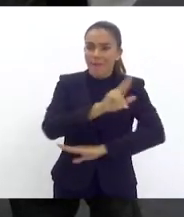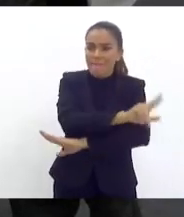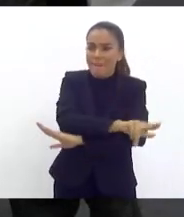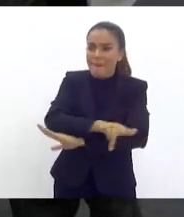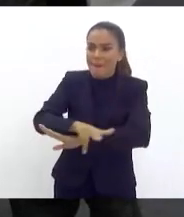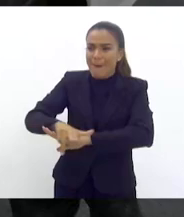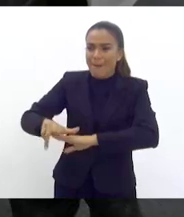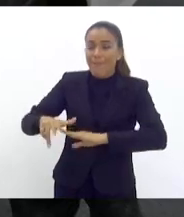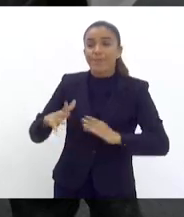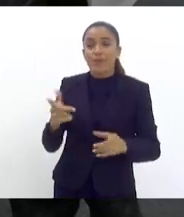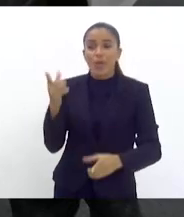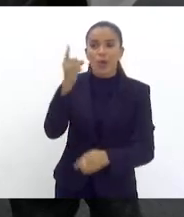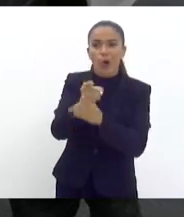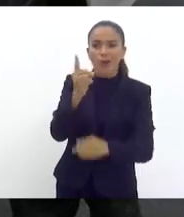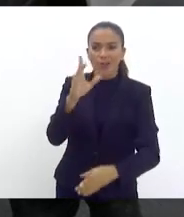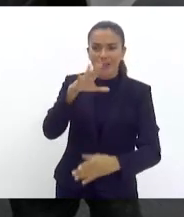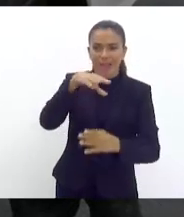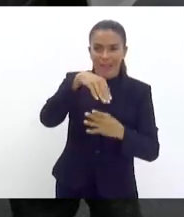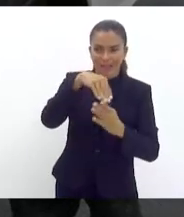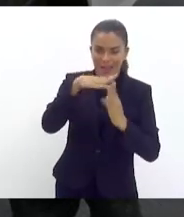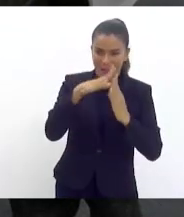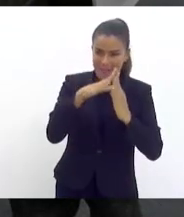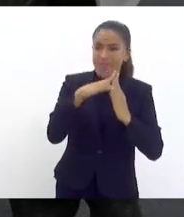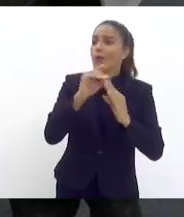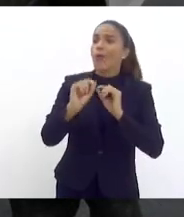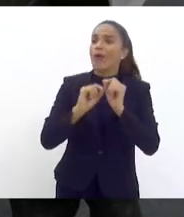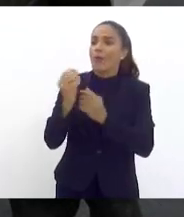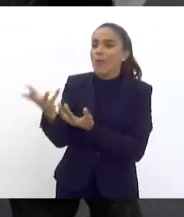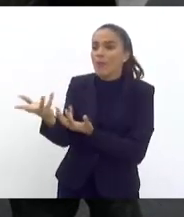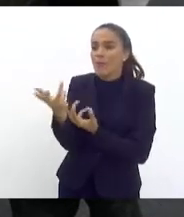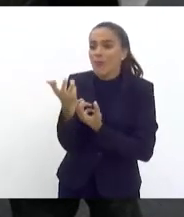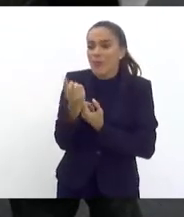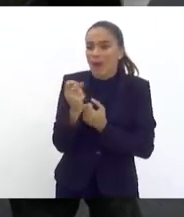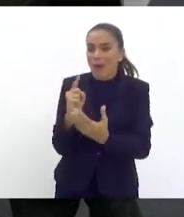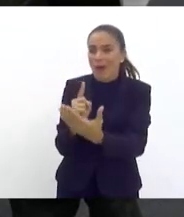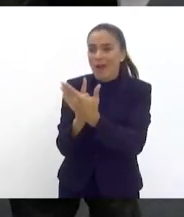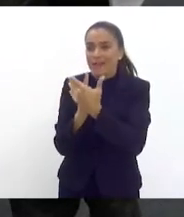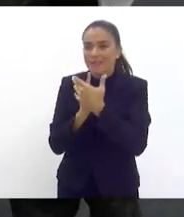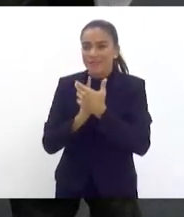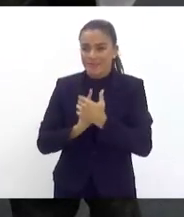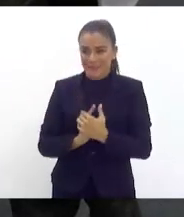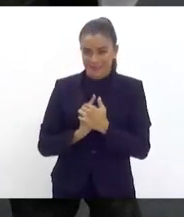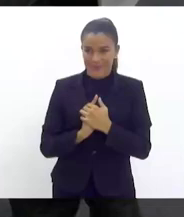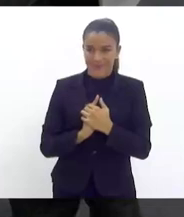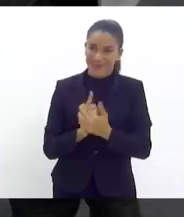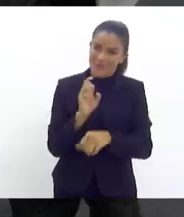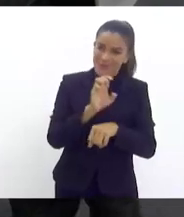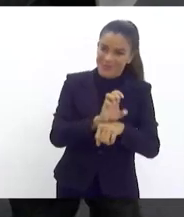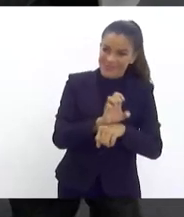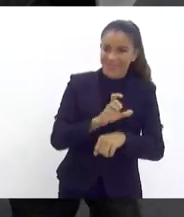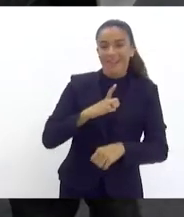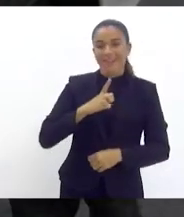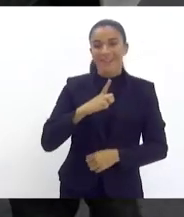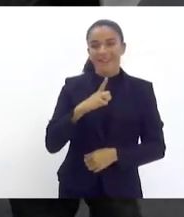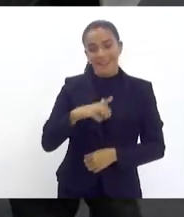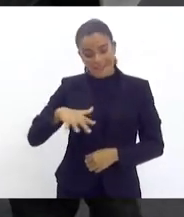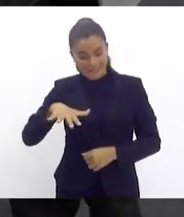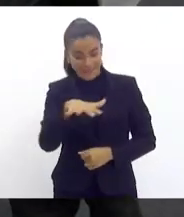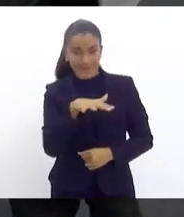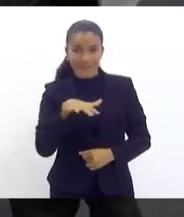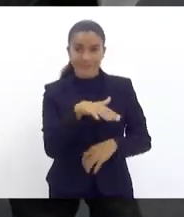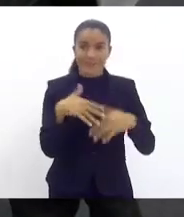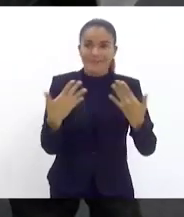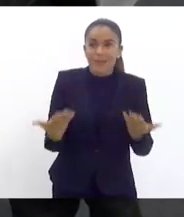na casa de referência Almerinda Gama um acolhimento nesse estado hoje que tem todas essas situações.